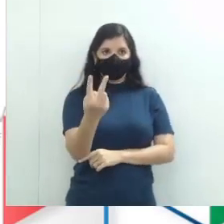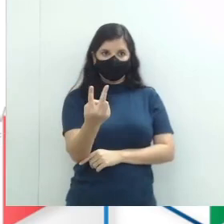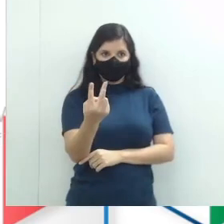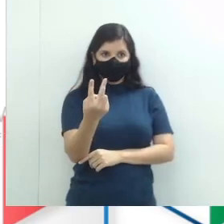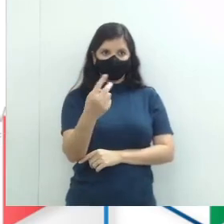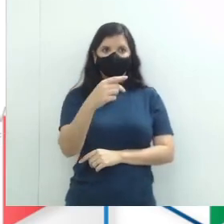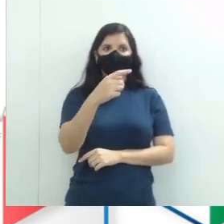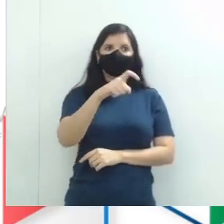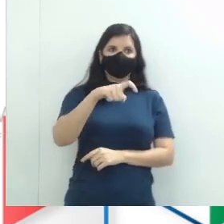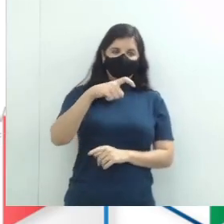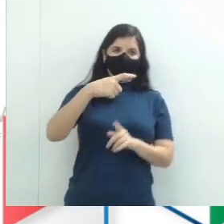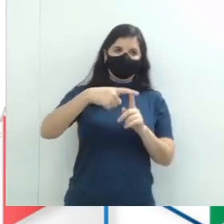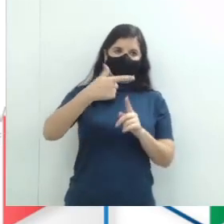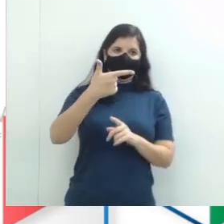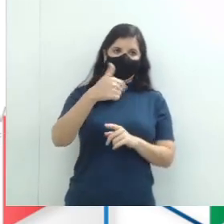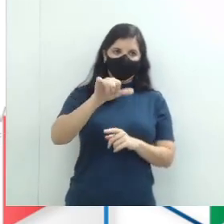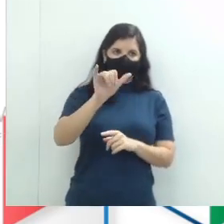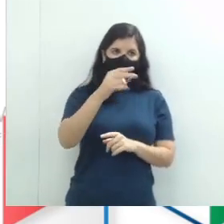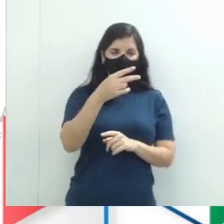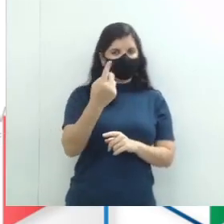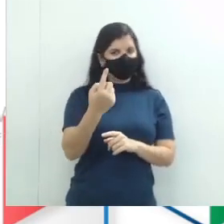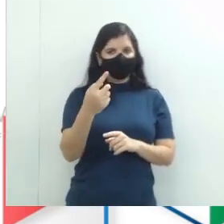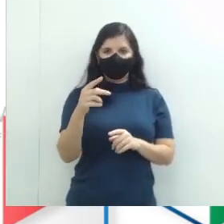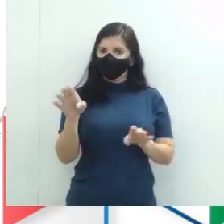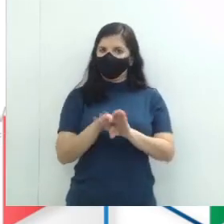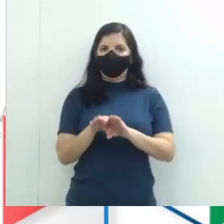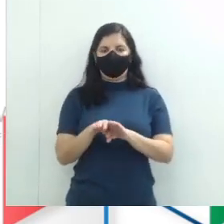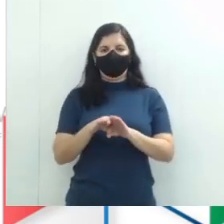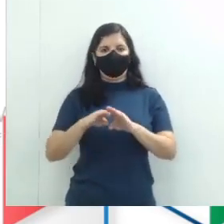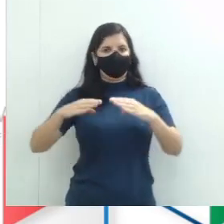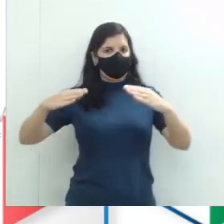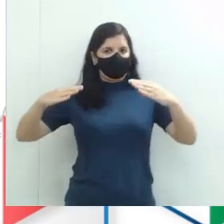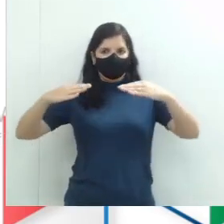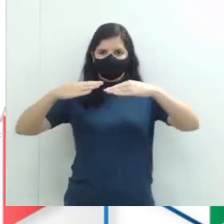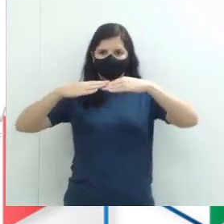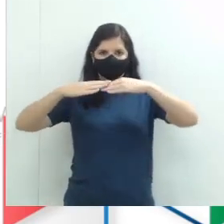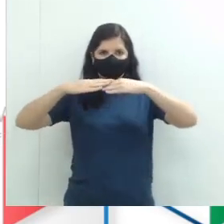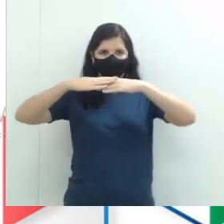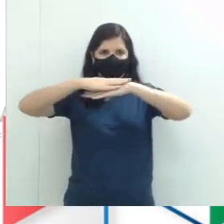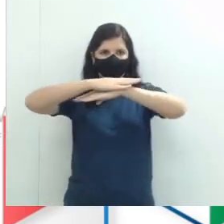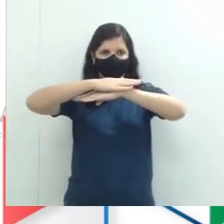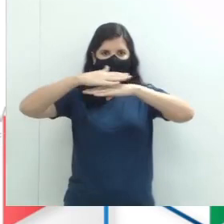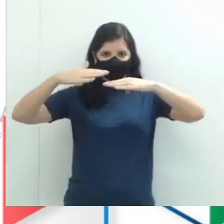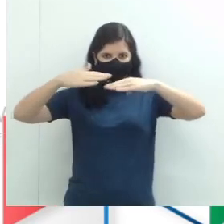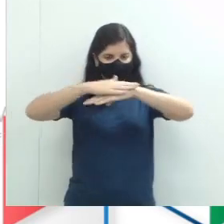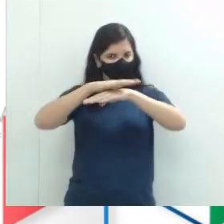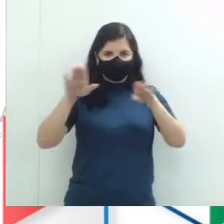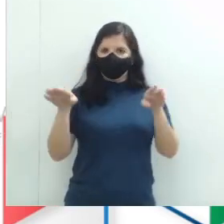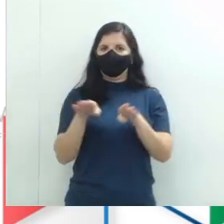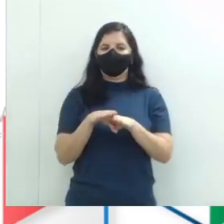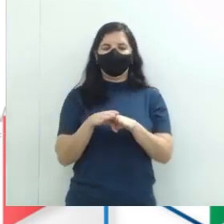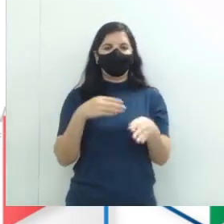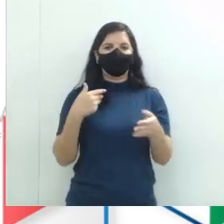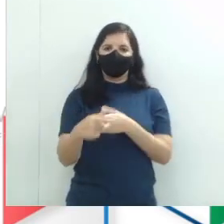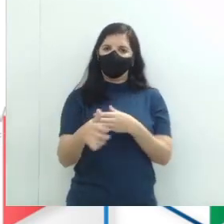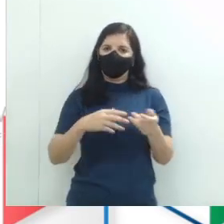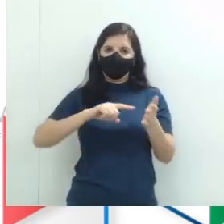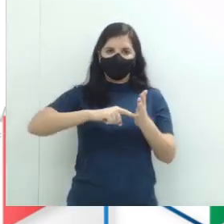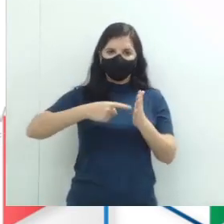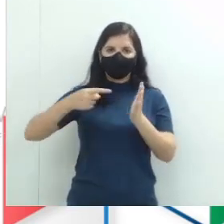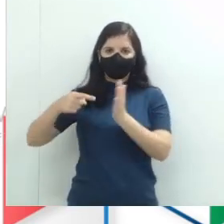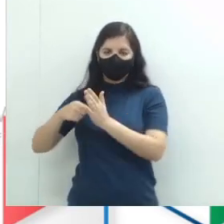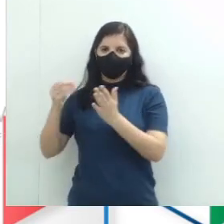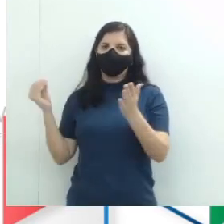x mais 2y igual a 1. Ambas passam nesse mesmo ponto, uma sobre a outra. Então, qualquer ponto que